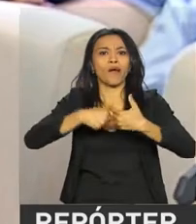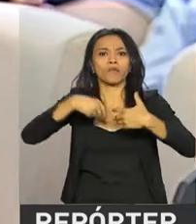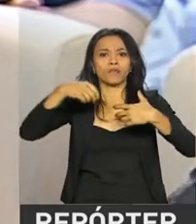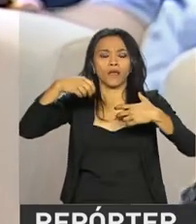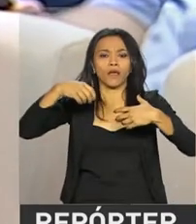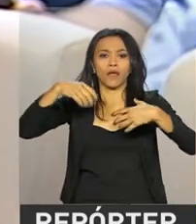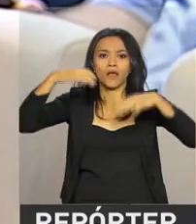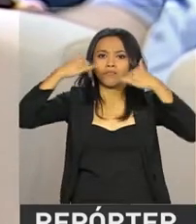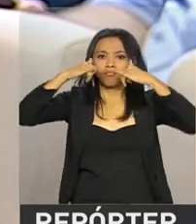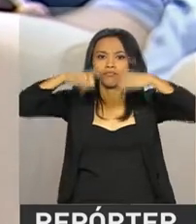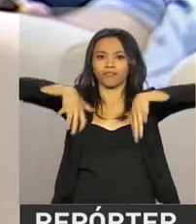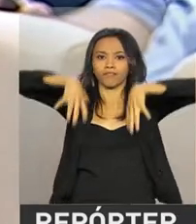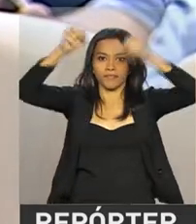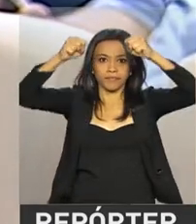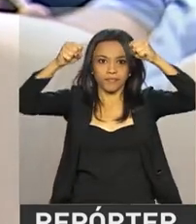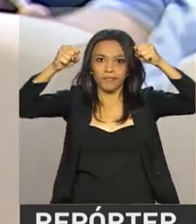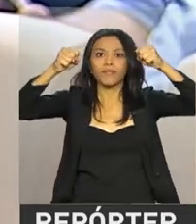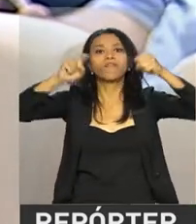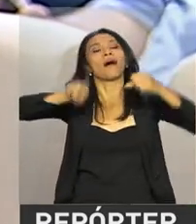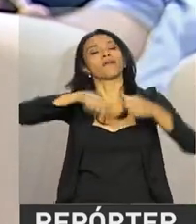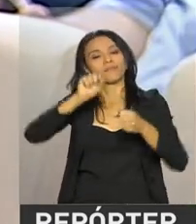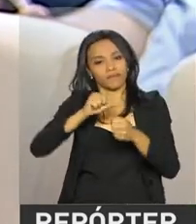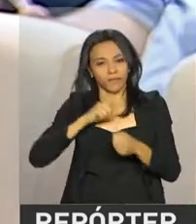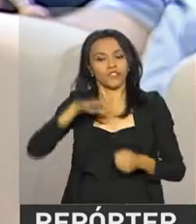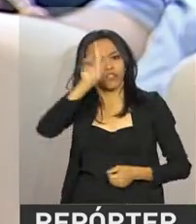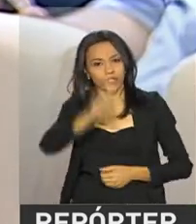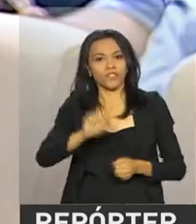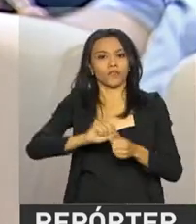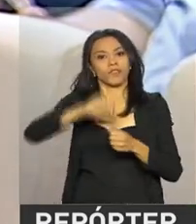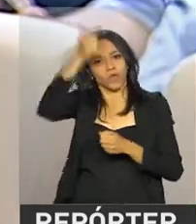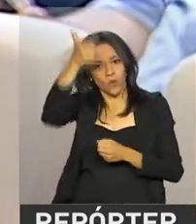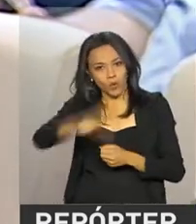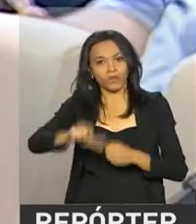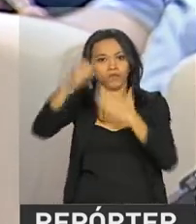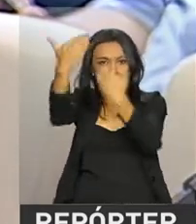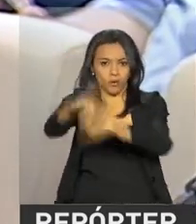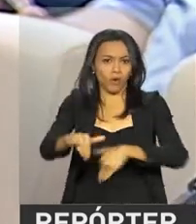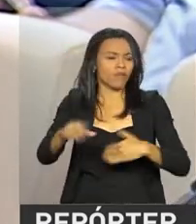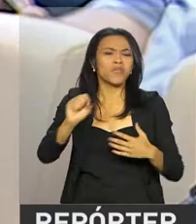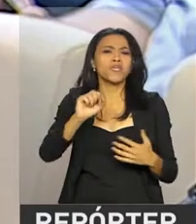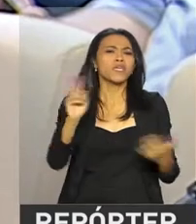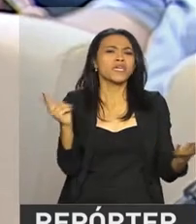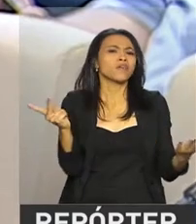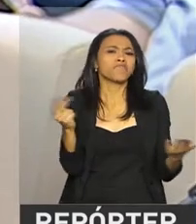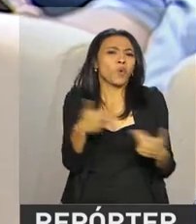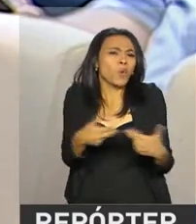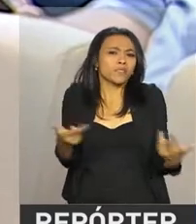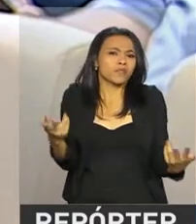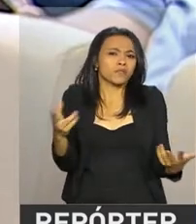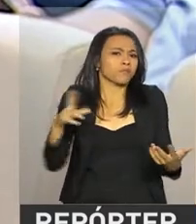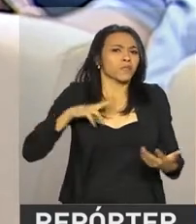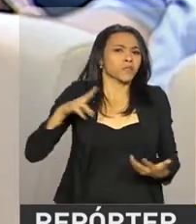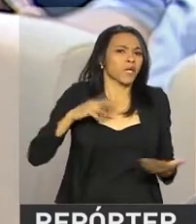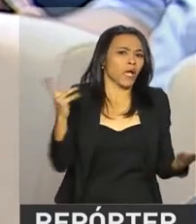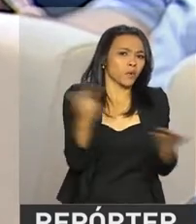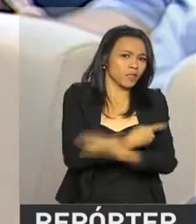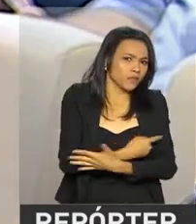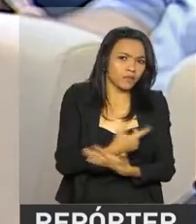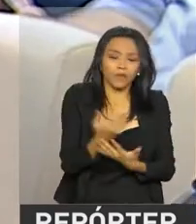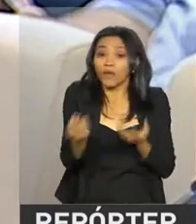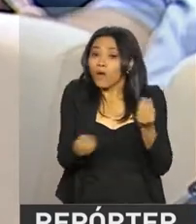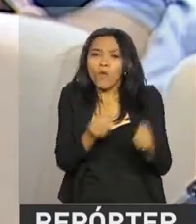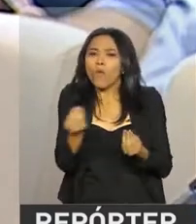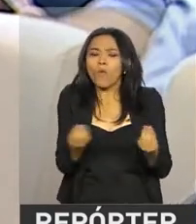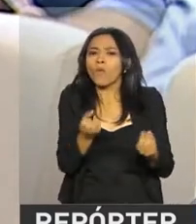a refazer essa prova, né? E tem alguns casos individuais. Eu queria saber que tipos de acidente esse inscrito pode